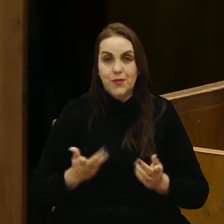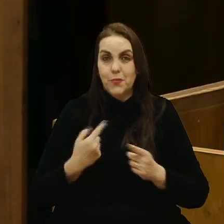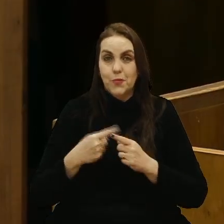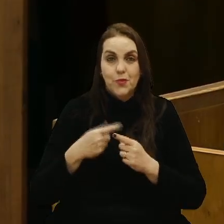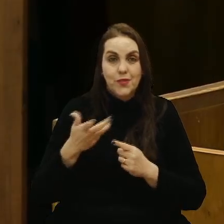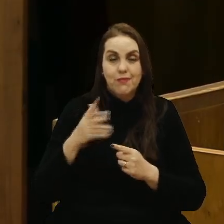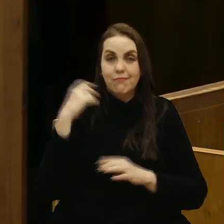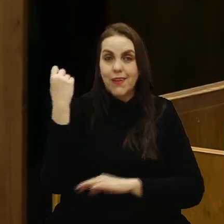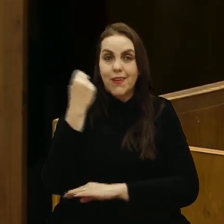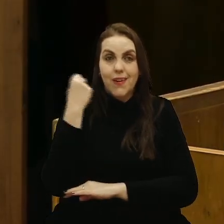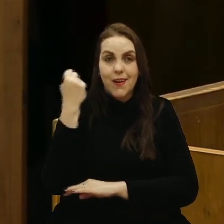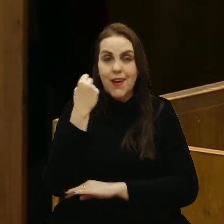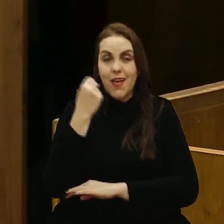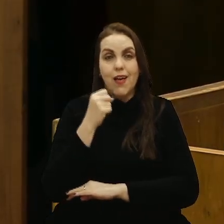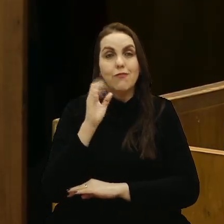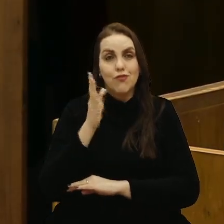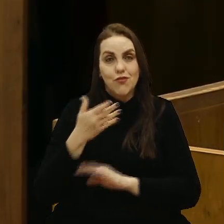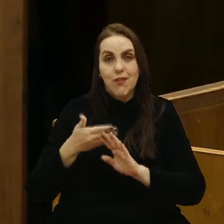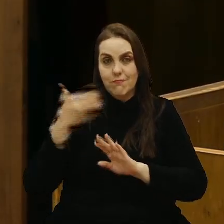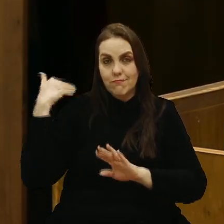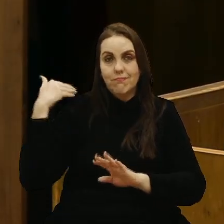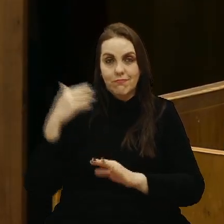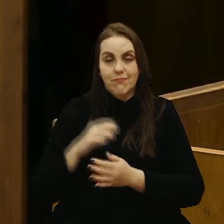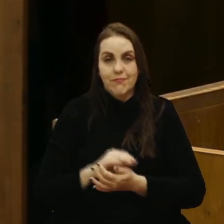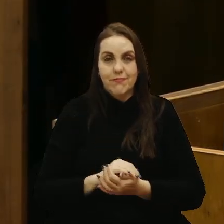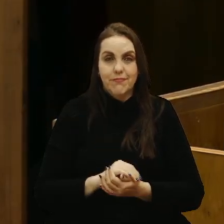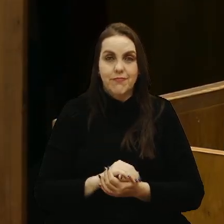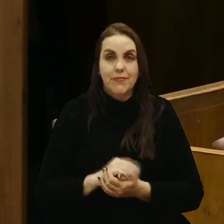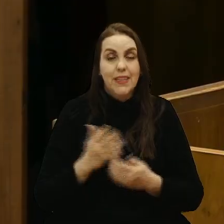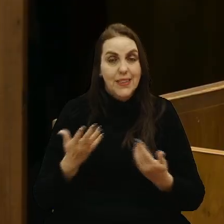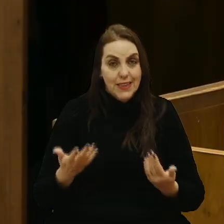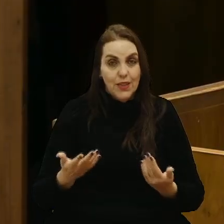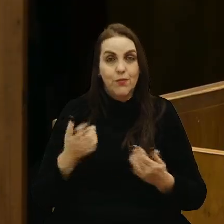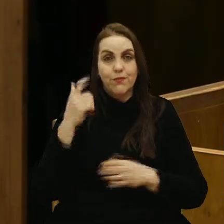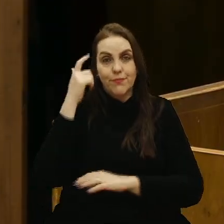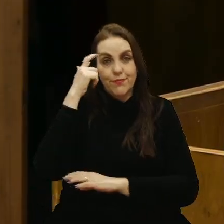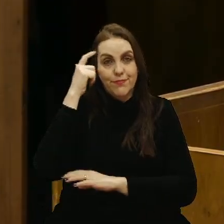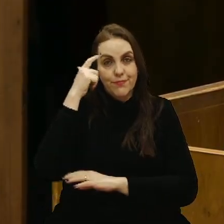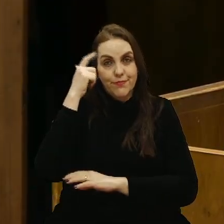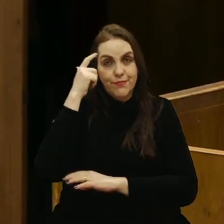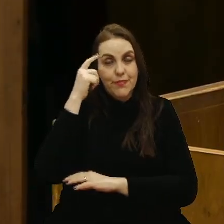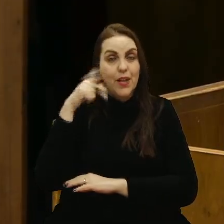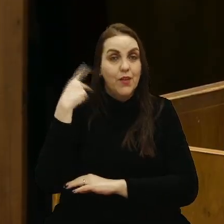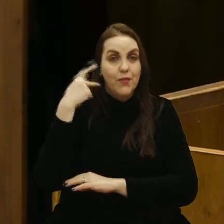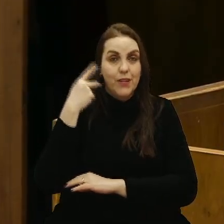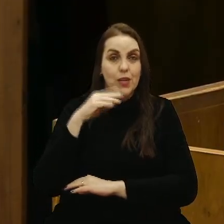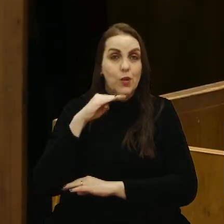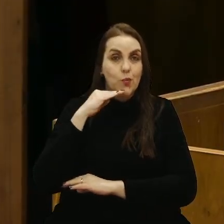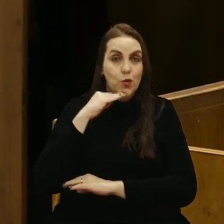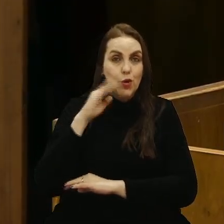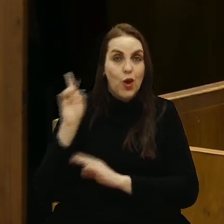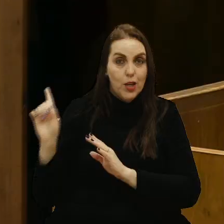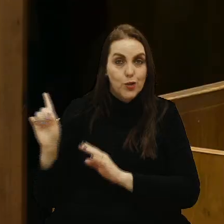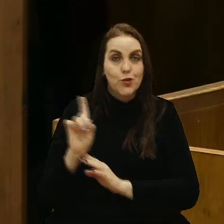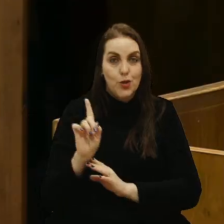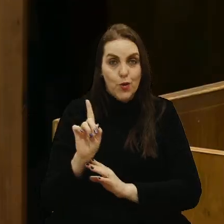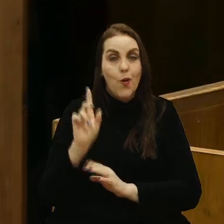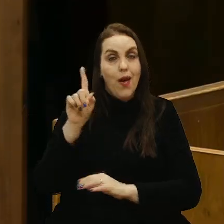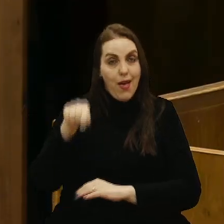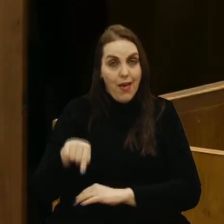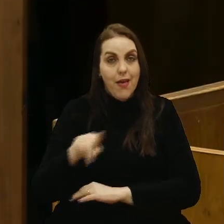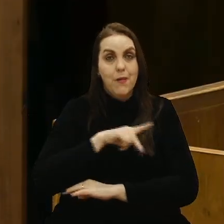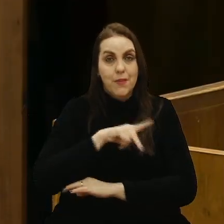situação gravíssima que nós já passamos. Então eu penso, o vereador Bortola acabou de chegar, que é o presidente da